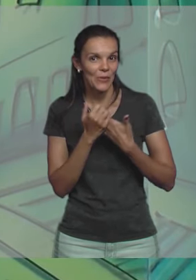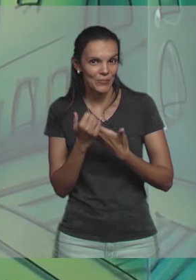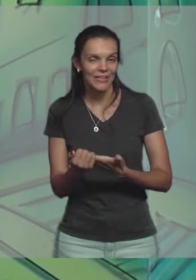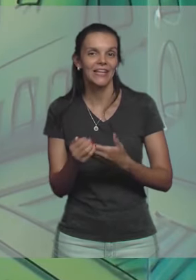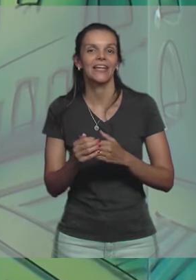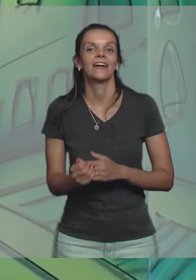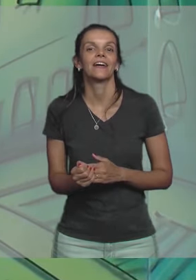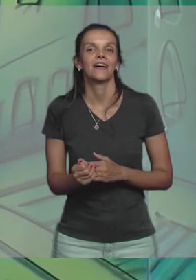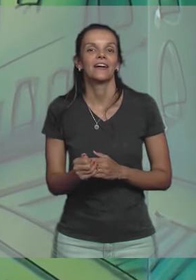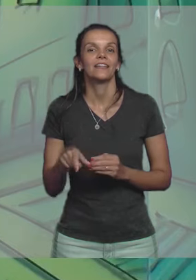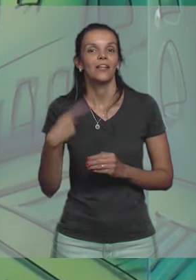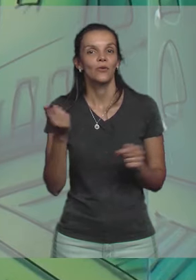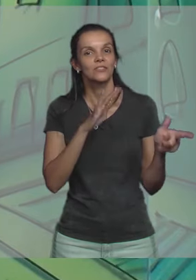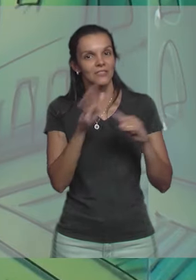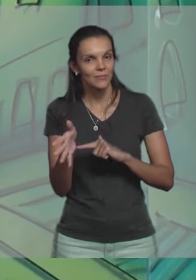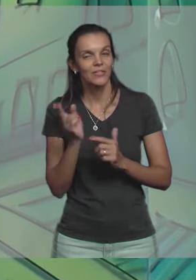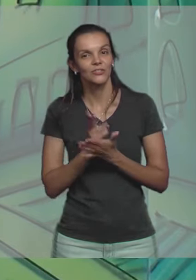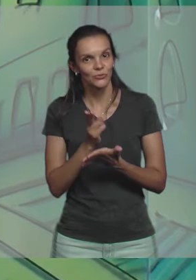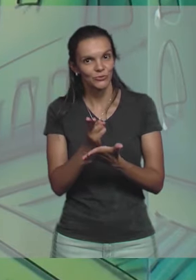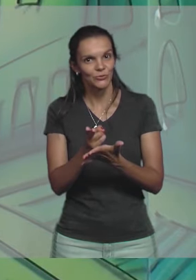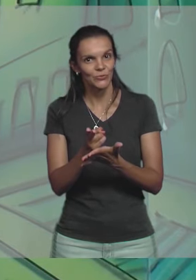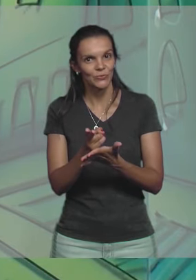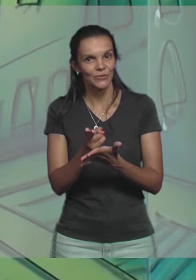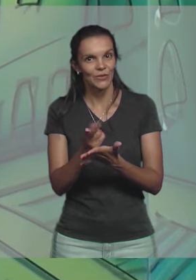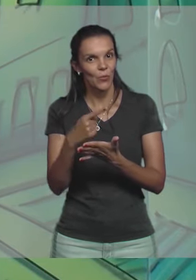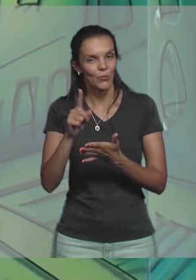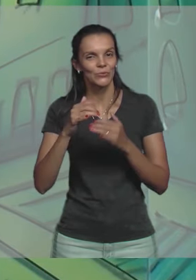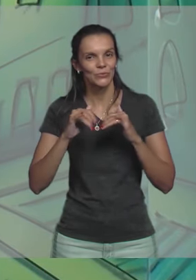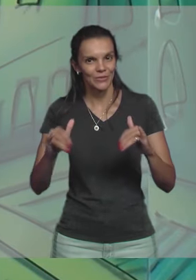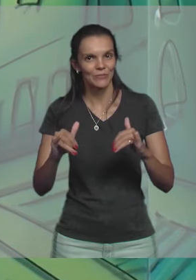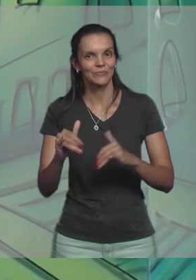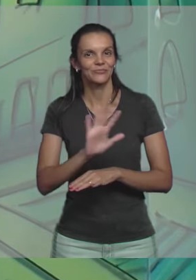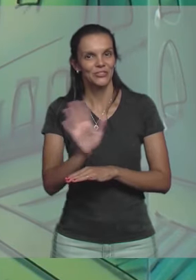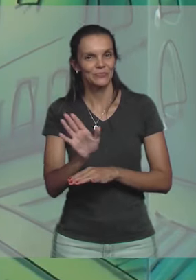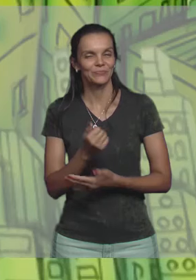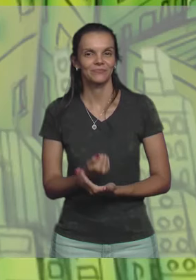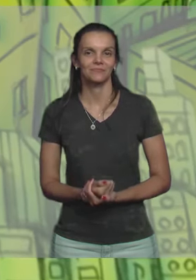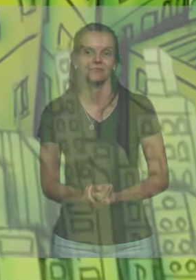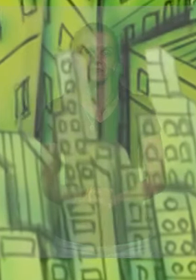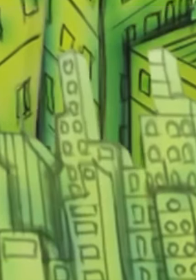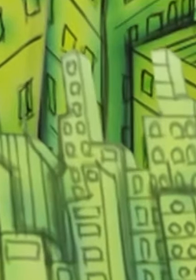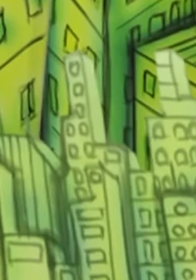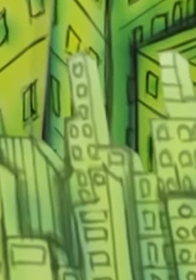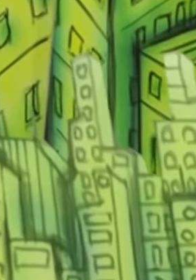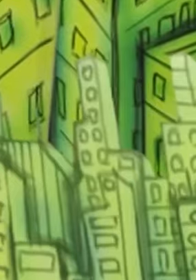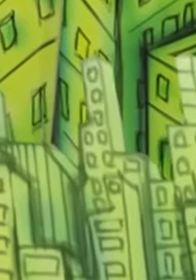e voltamos na próxima semana com mais um Em Pauta. Até lá. Tchau.